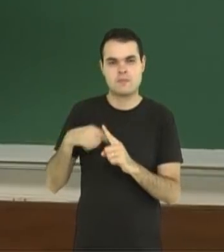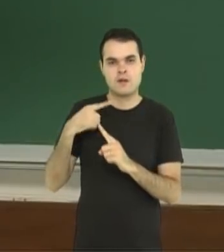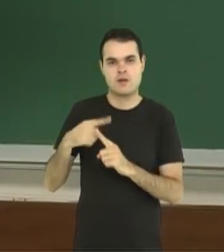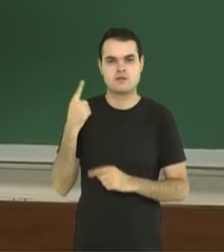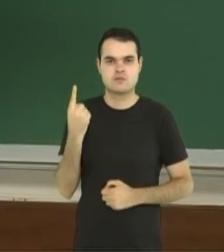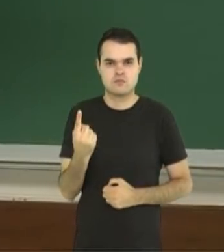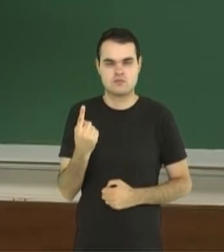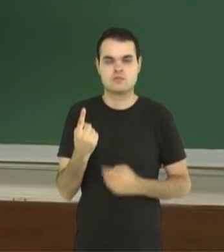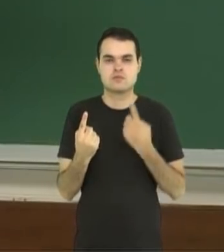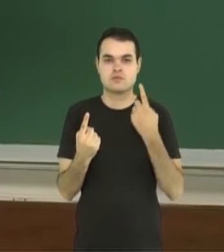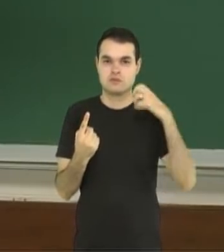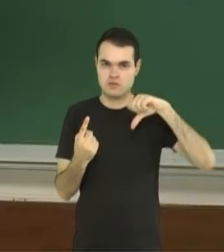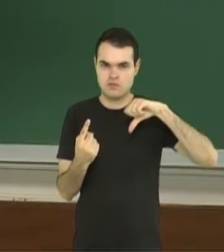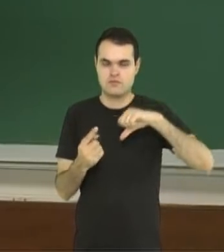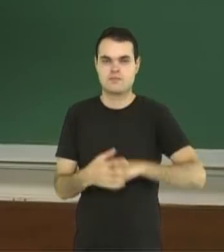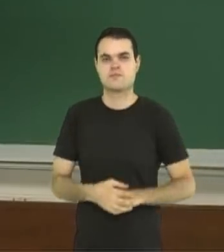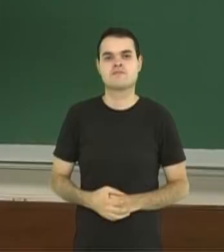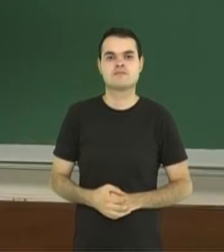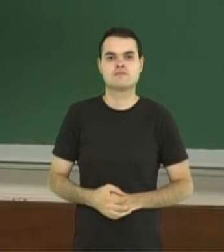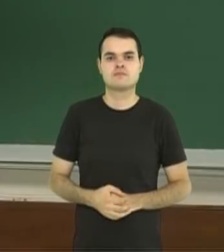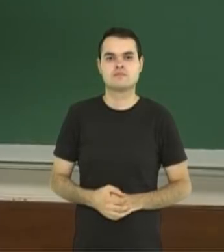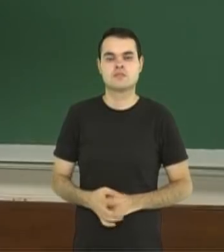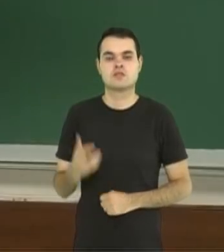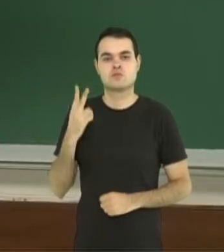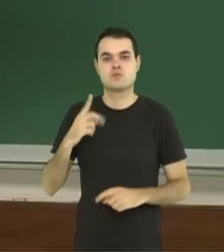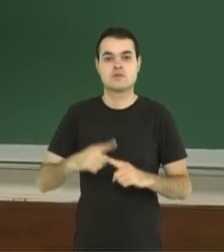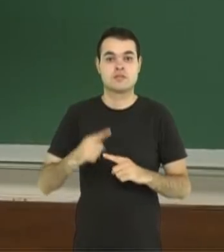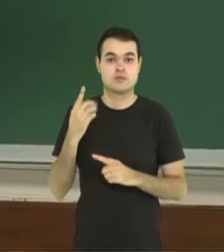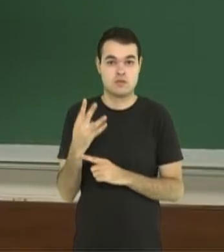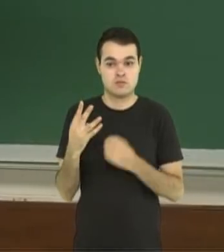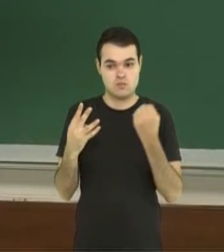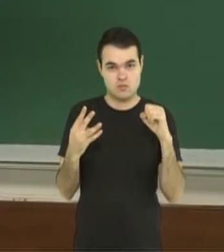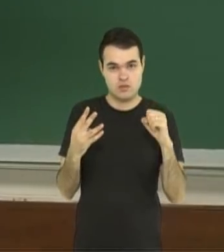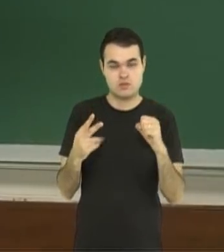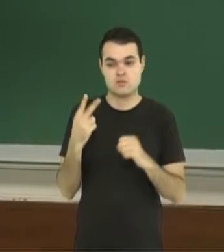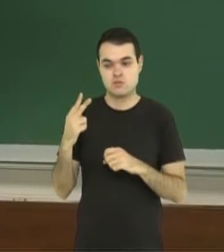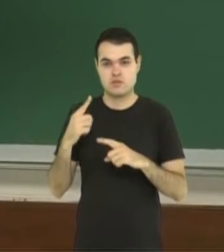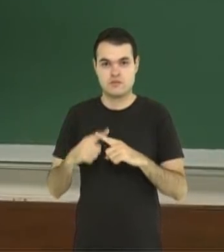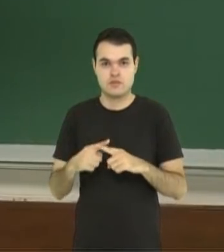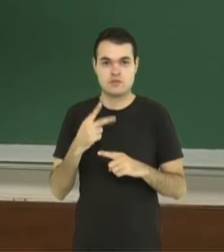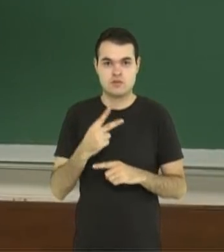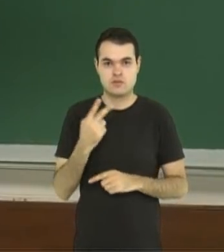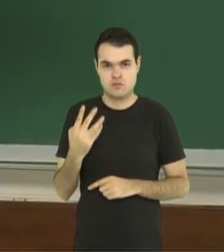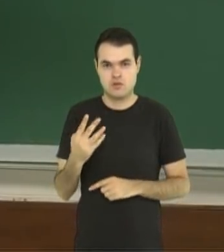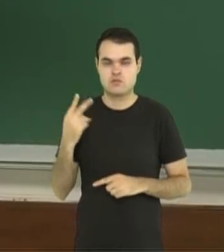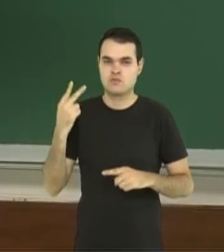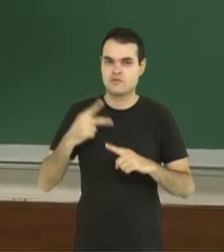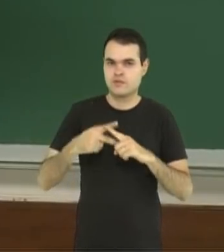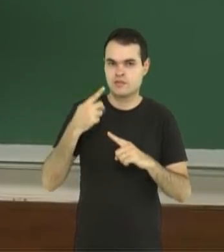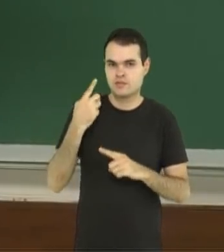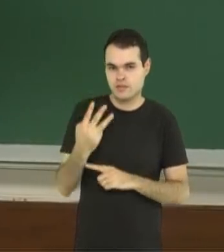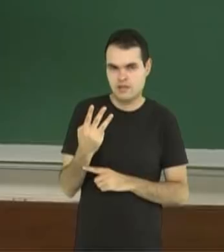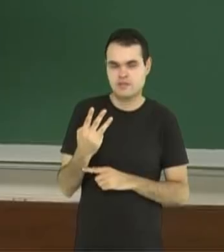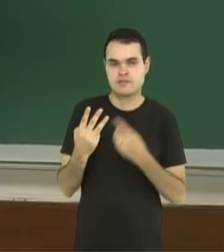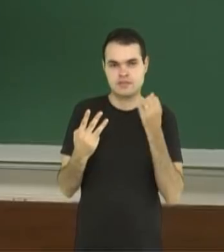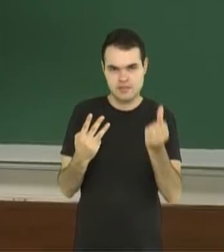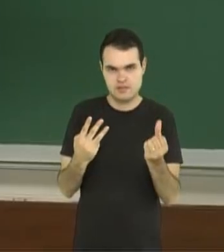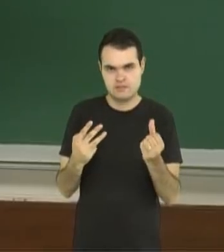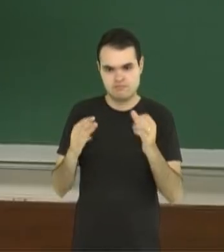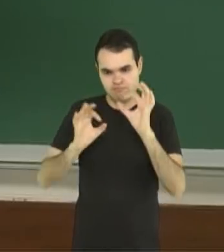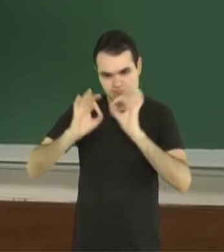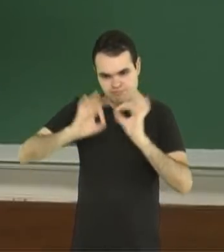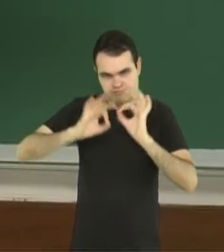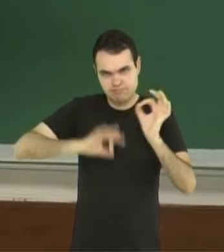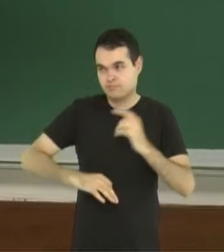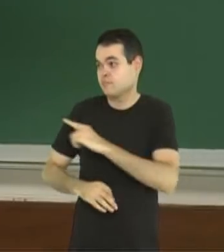1, 19. 2 vezes 4, 8. 2 vezes 2, 4. E 2 vezes 3, 6.